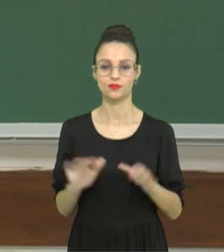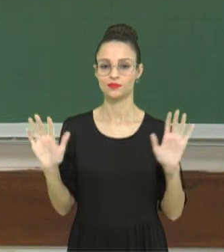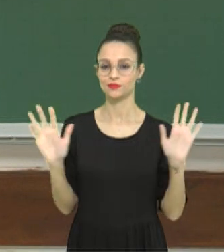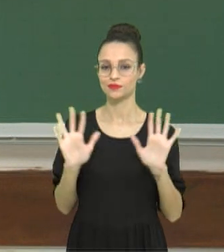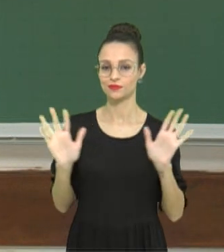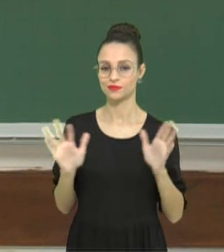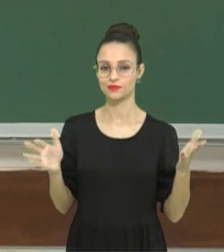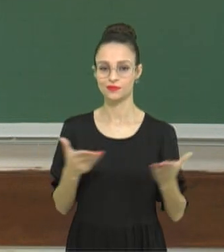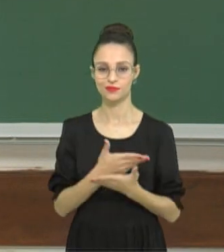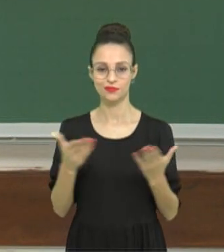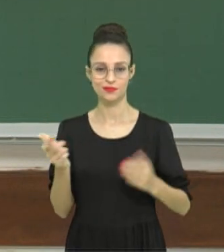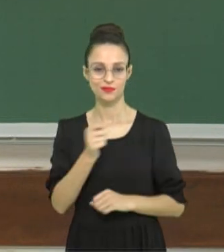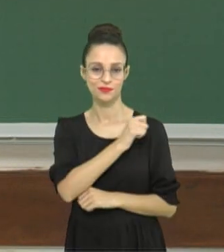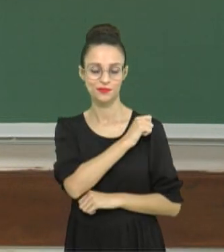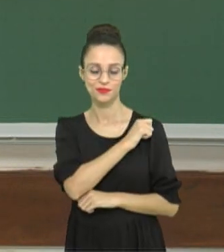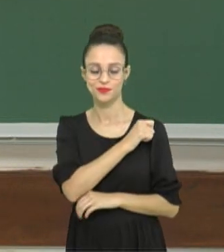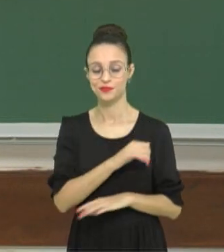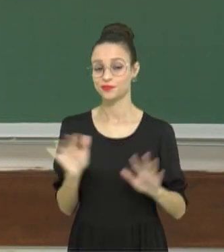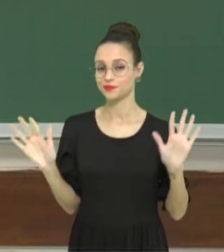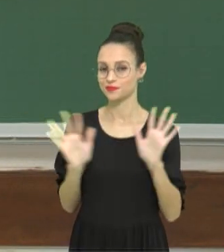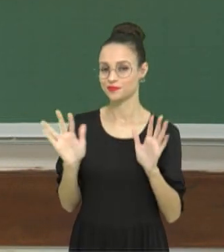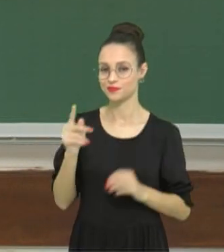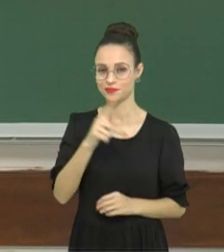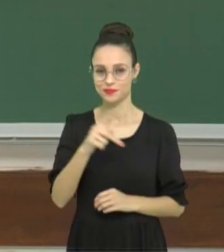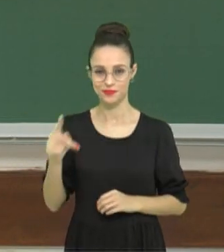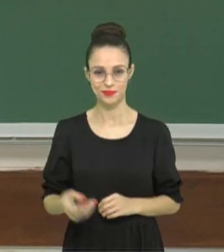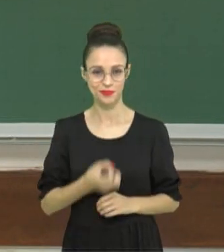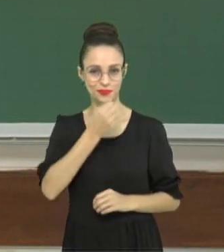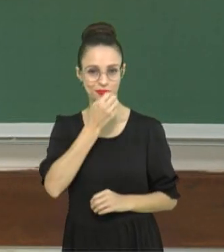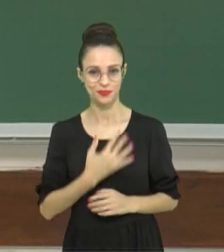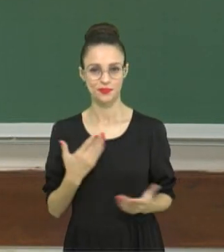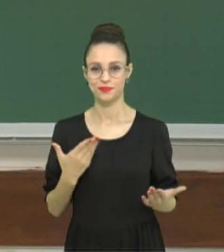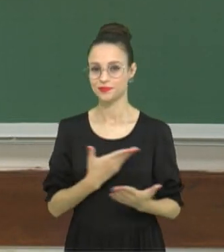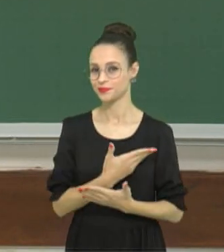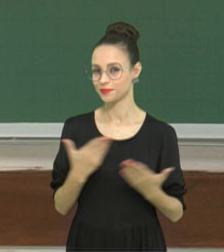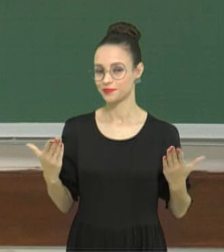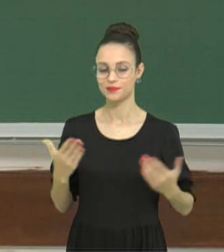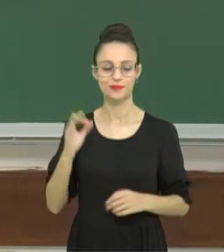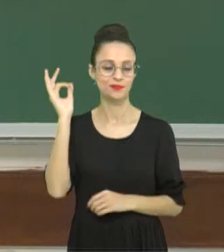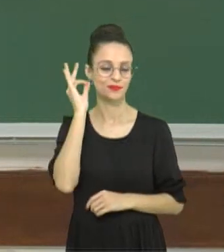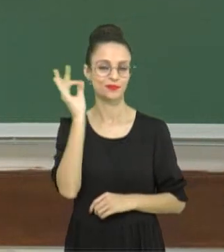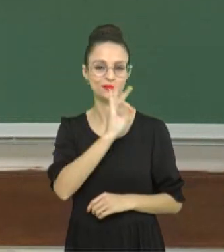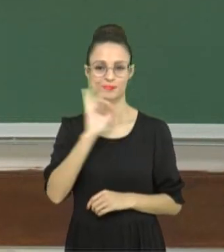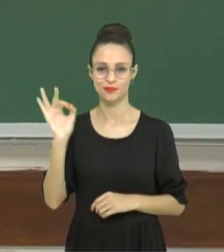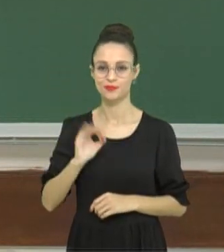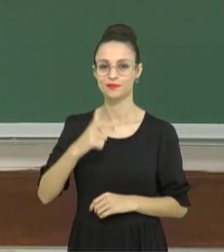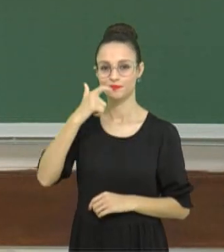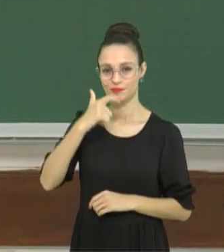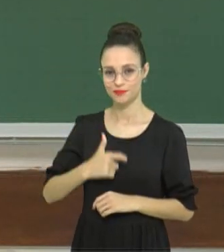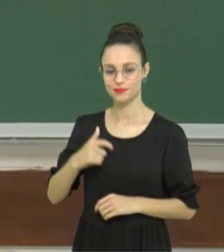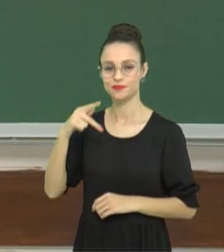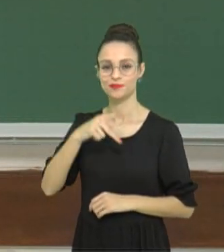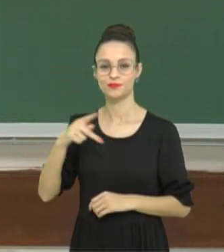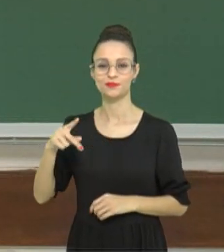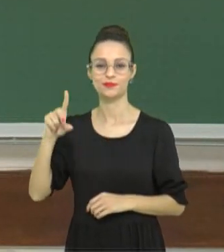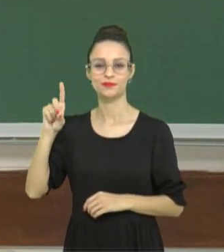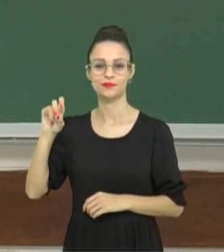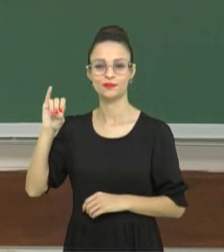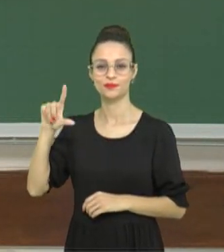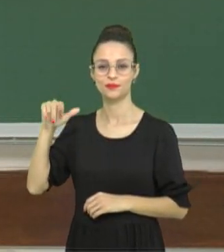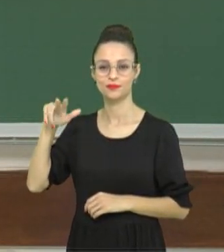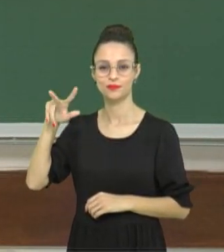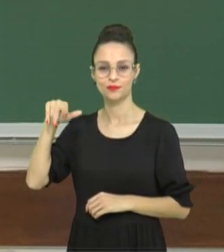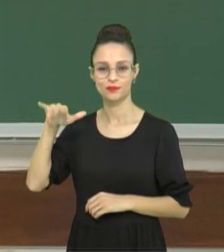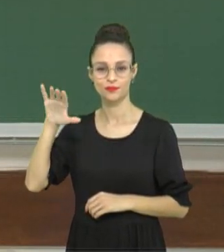Olá, alunos! Olá, professores! Tudo bem com vocês? Ótimo! Aqui é o professor Gilvano e sejam bem-vindos